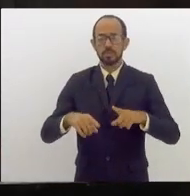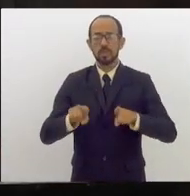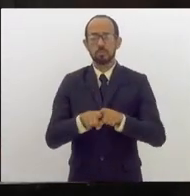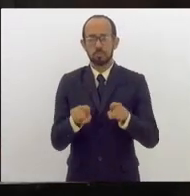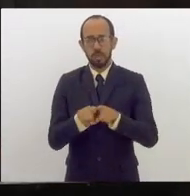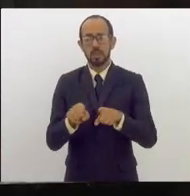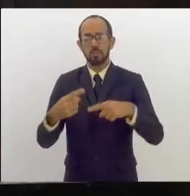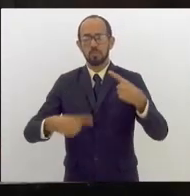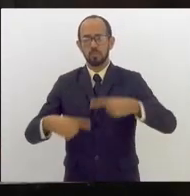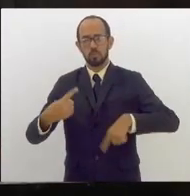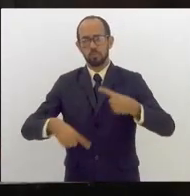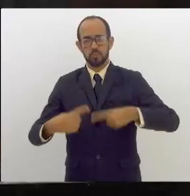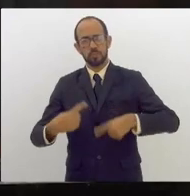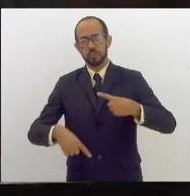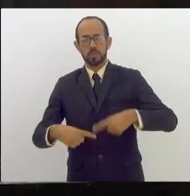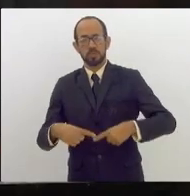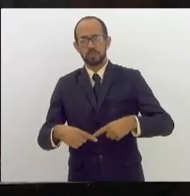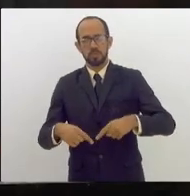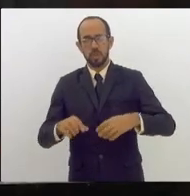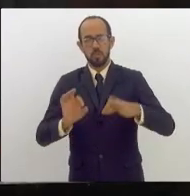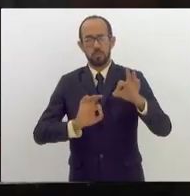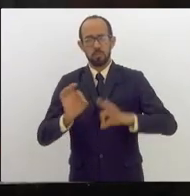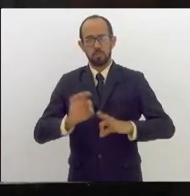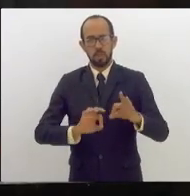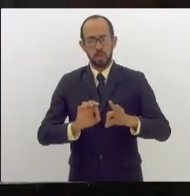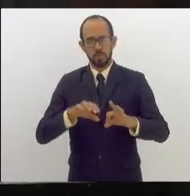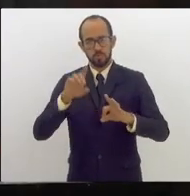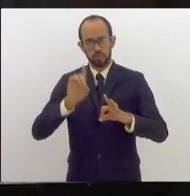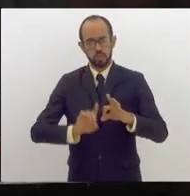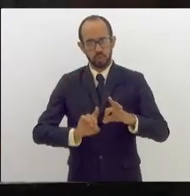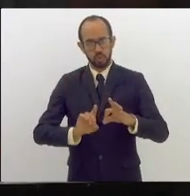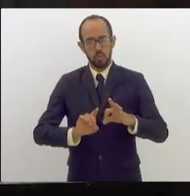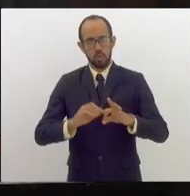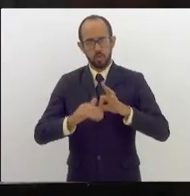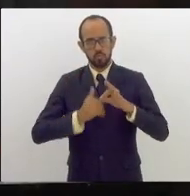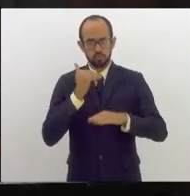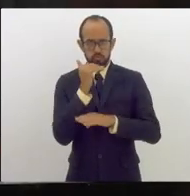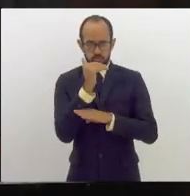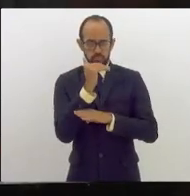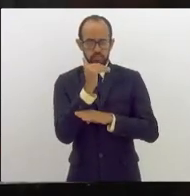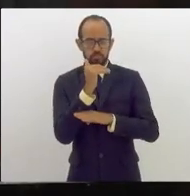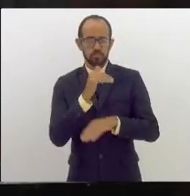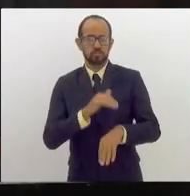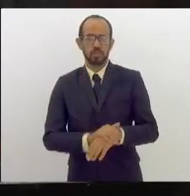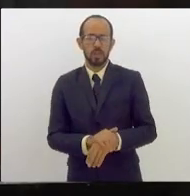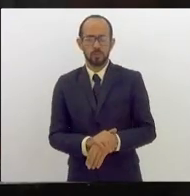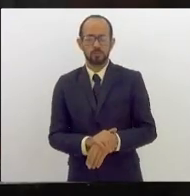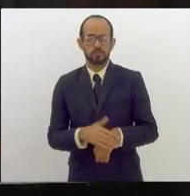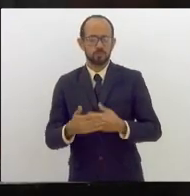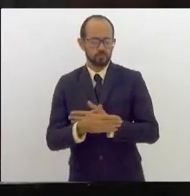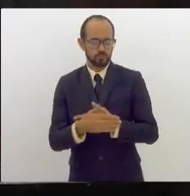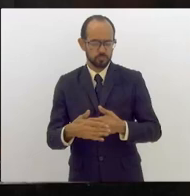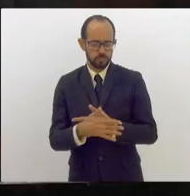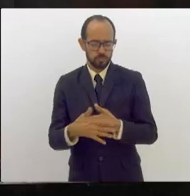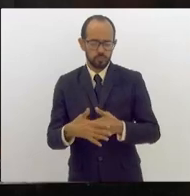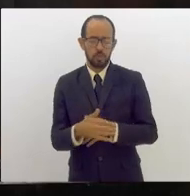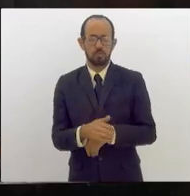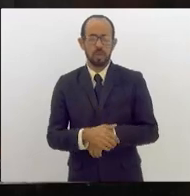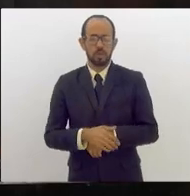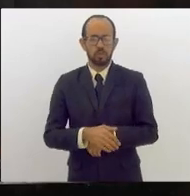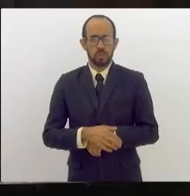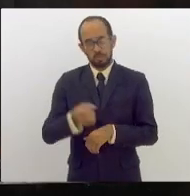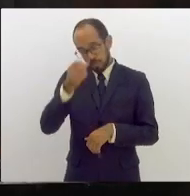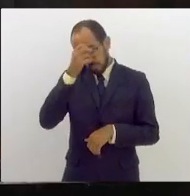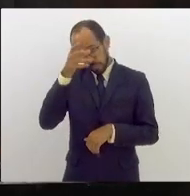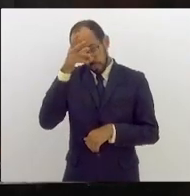de ocupação do solo urbano plano diretor Municipal enfim tá muito importante que a gente possa ter a participação da prefeitura da cidade do Rio de Janeiro